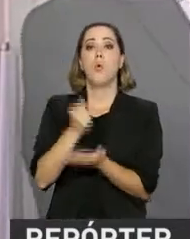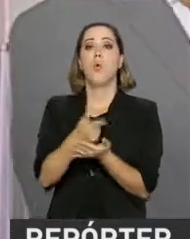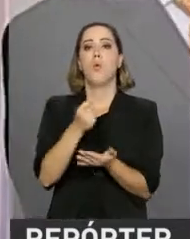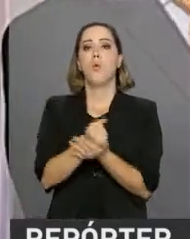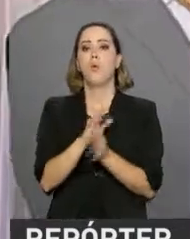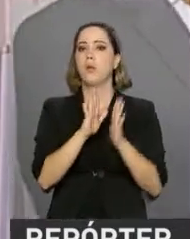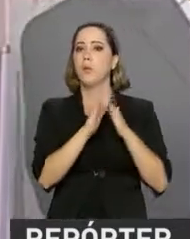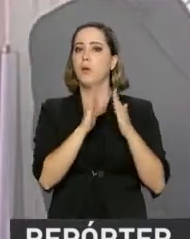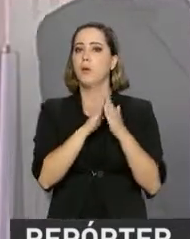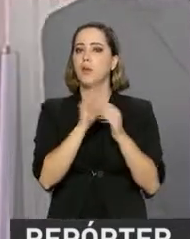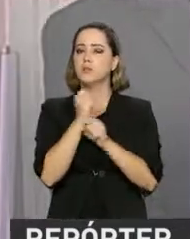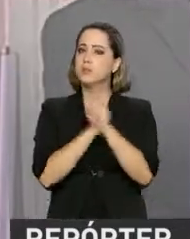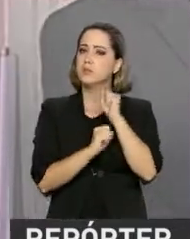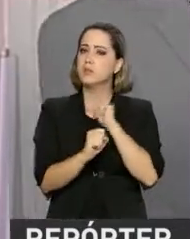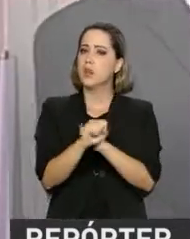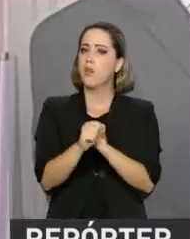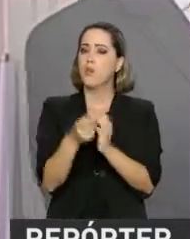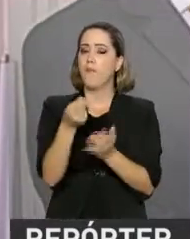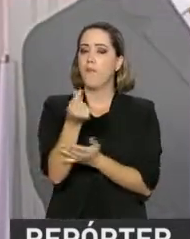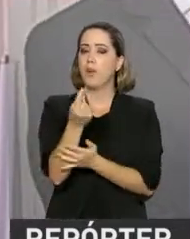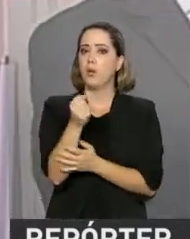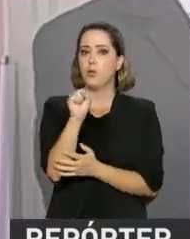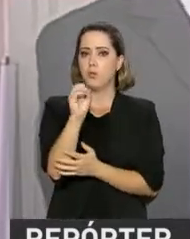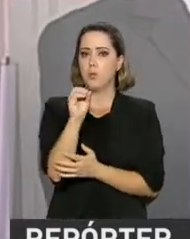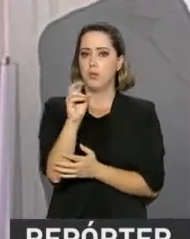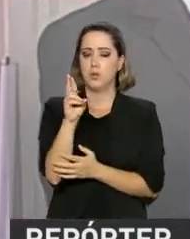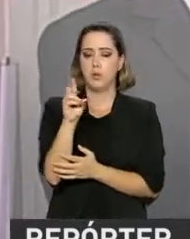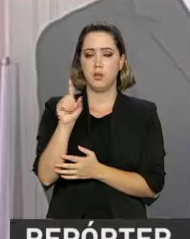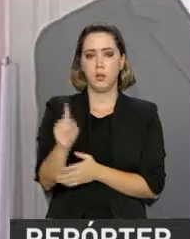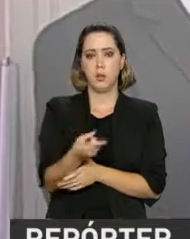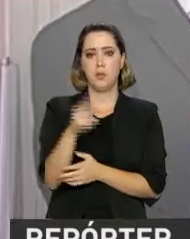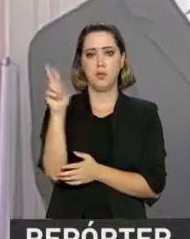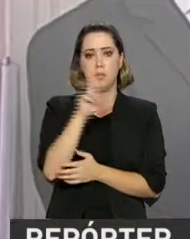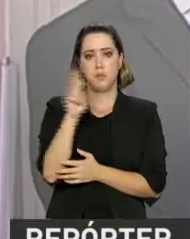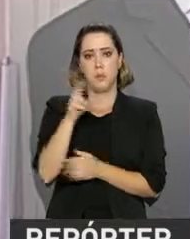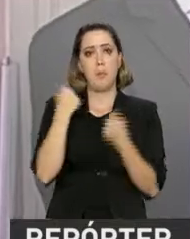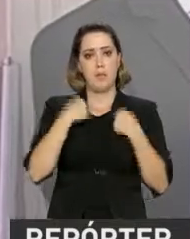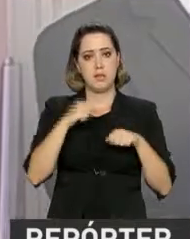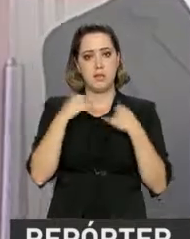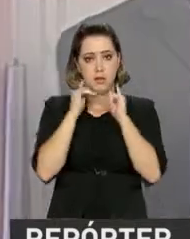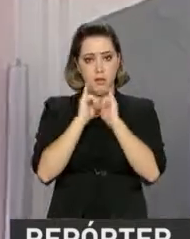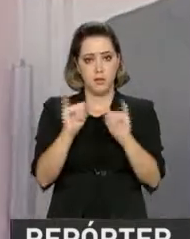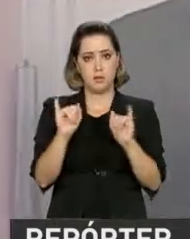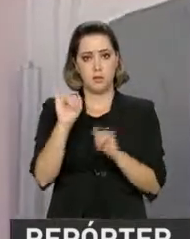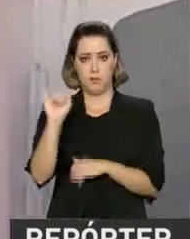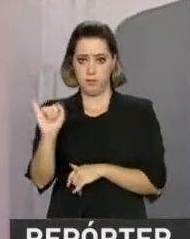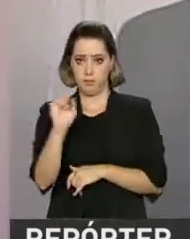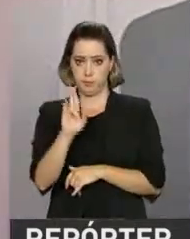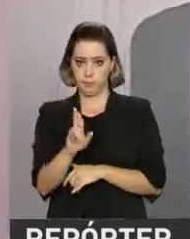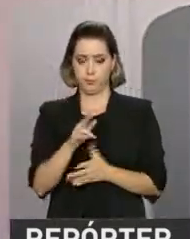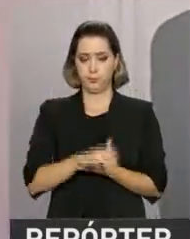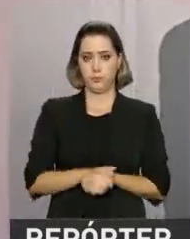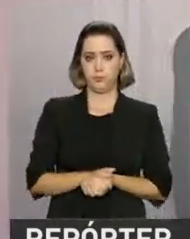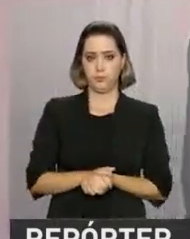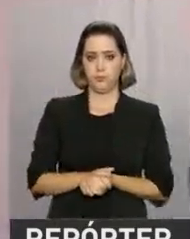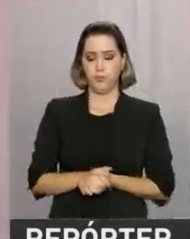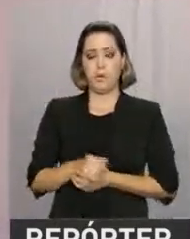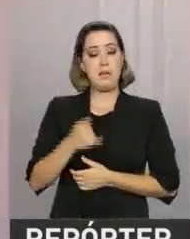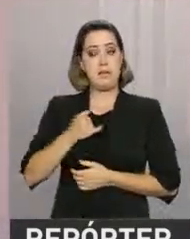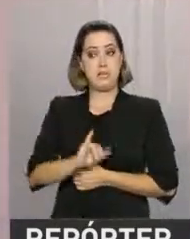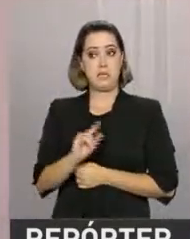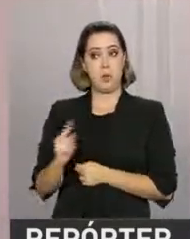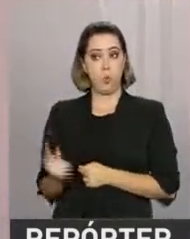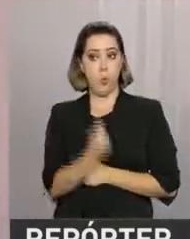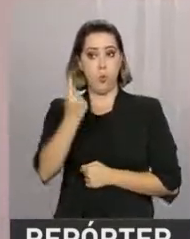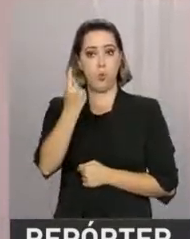ano passado no valor de R$ 80 mil. Eu preciso declará-lo? Se este for o seu único